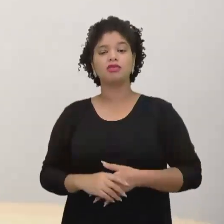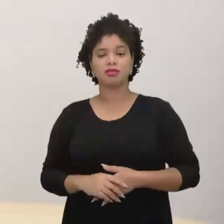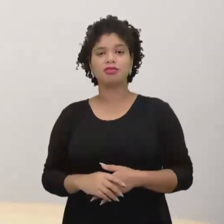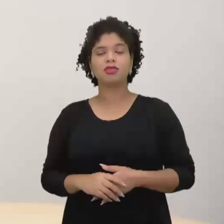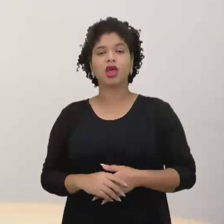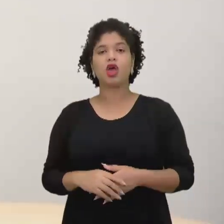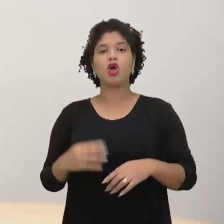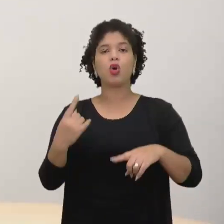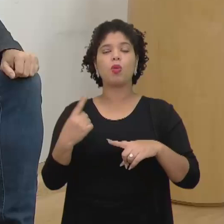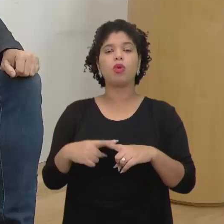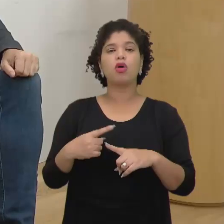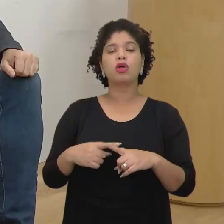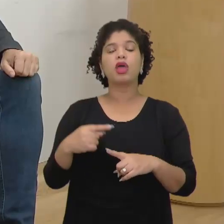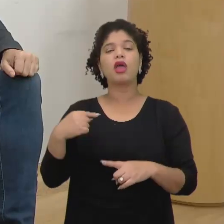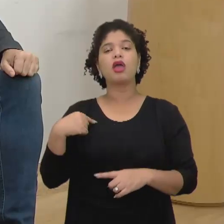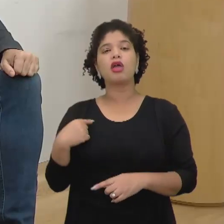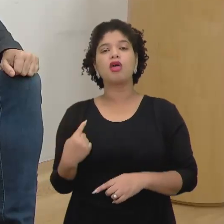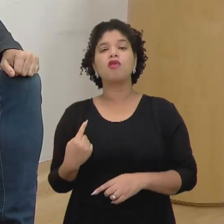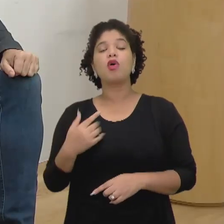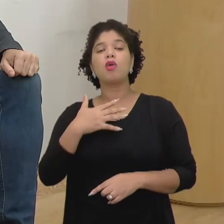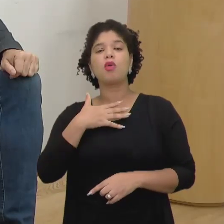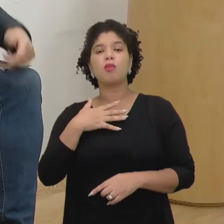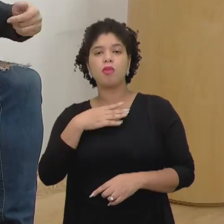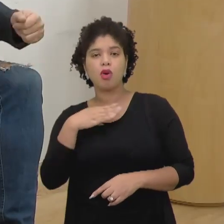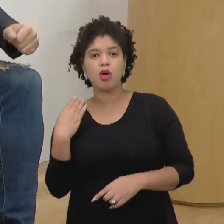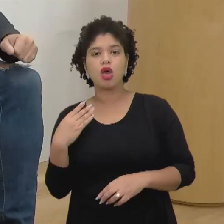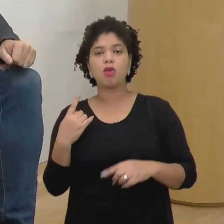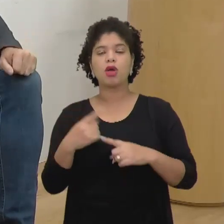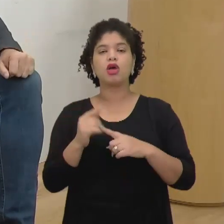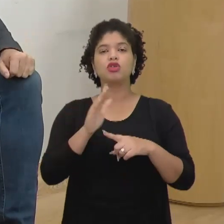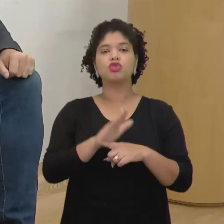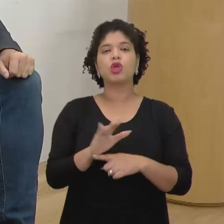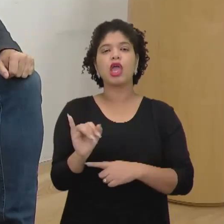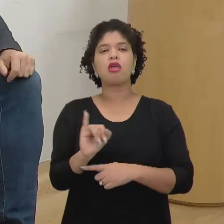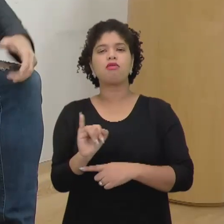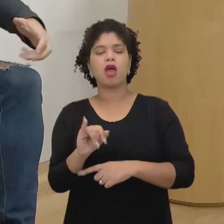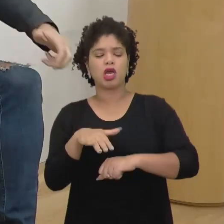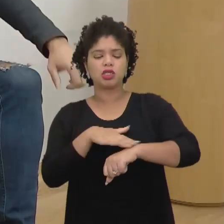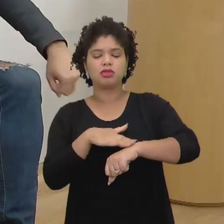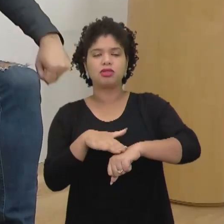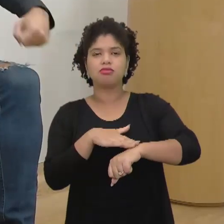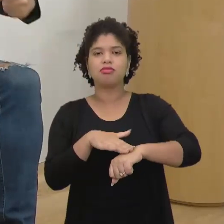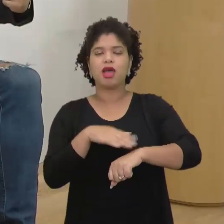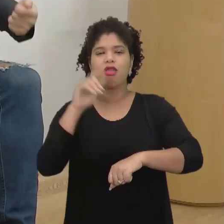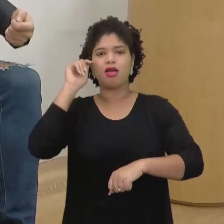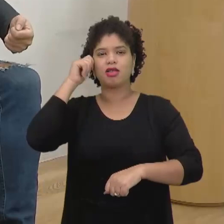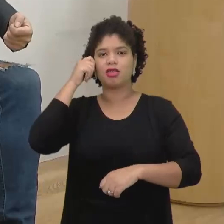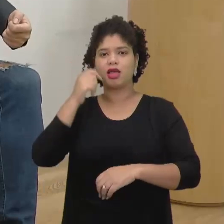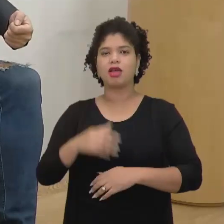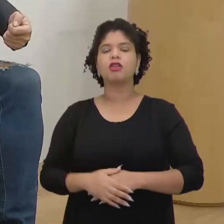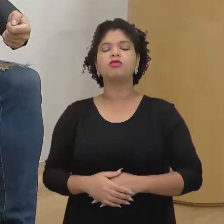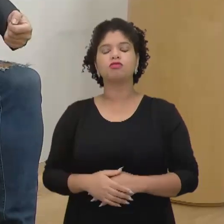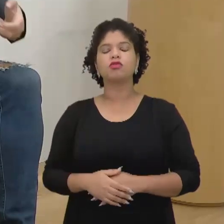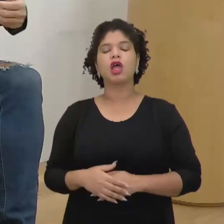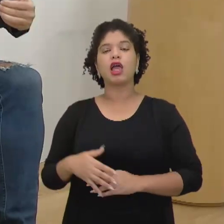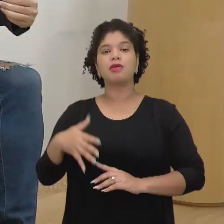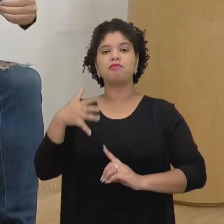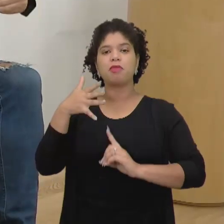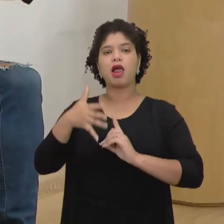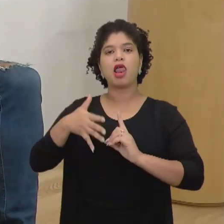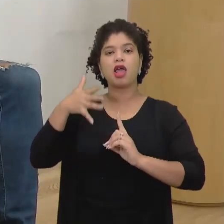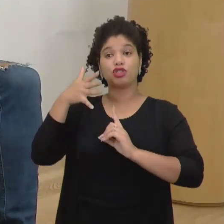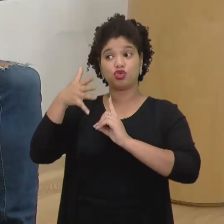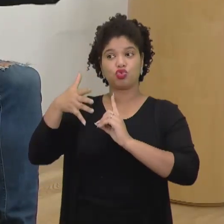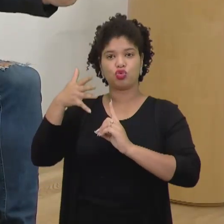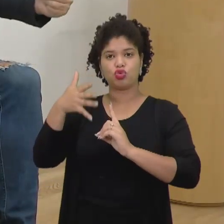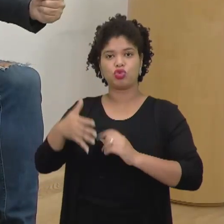Porque ele vai dar a vida por uma questão humanitária, pelos irmãos dele. E aí ele faz um discurso tão incisivo que, em vez